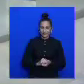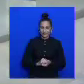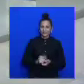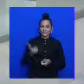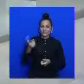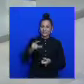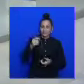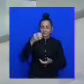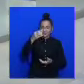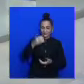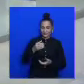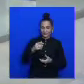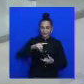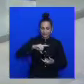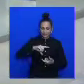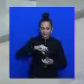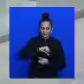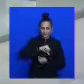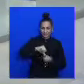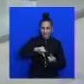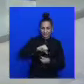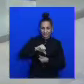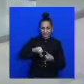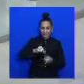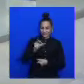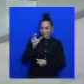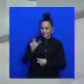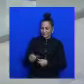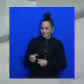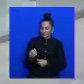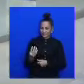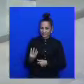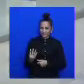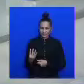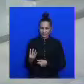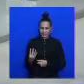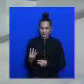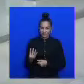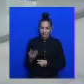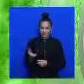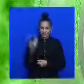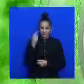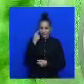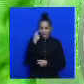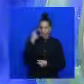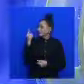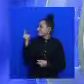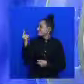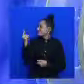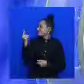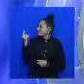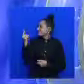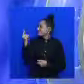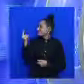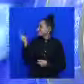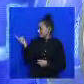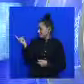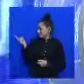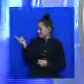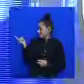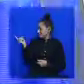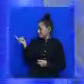Bola que vai para o suporte e indicação agora da coluna 4. Bola posicionada,